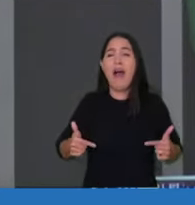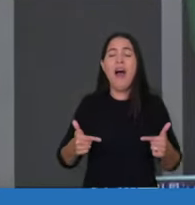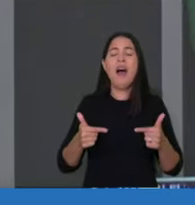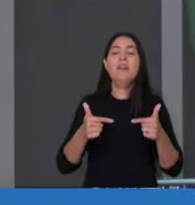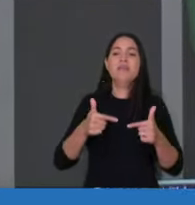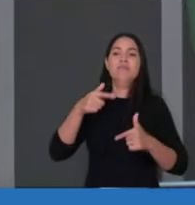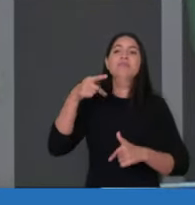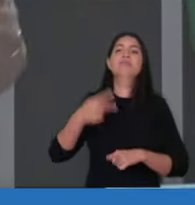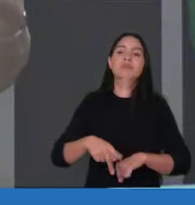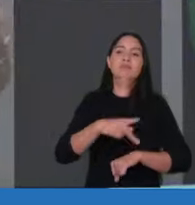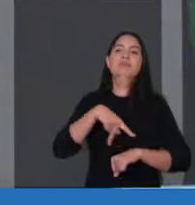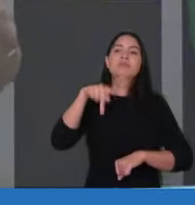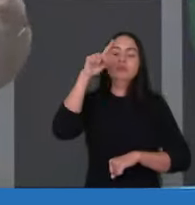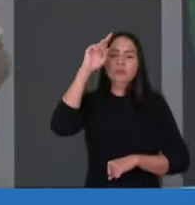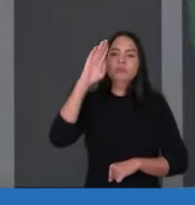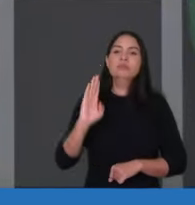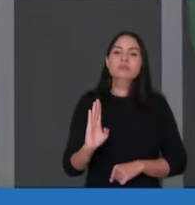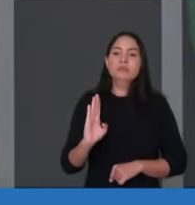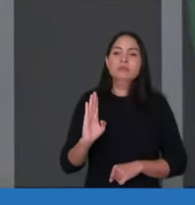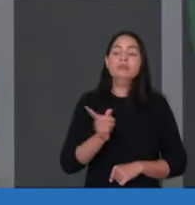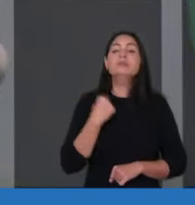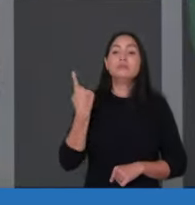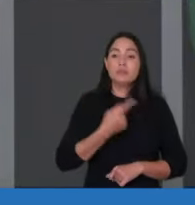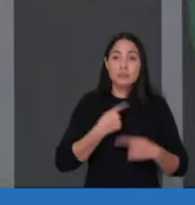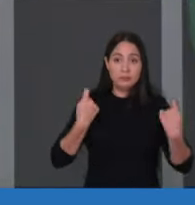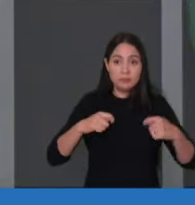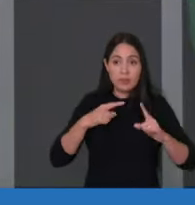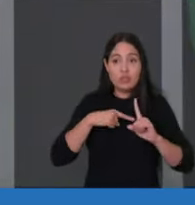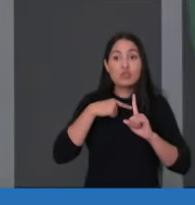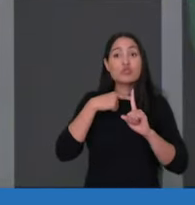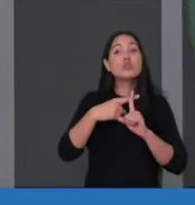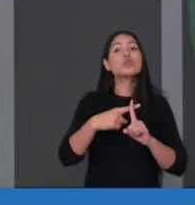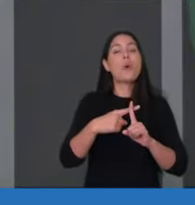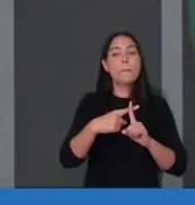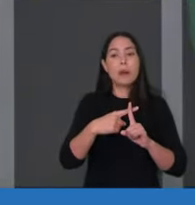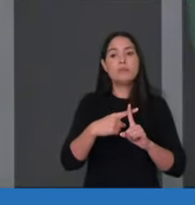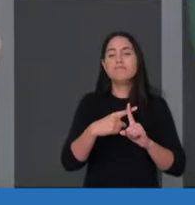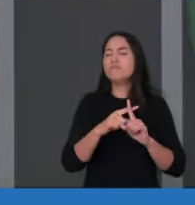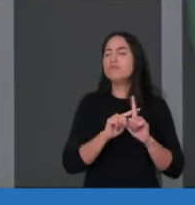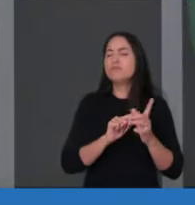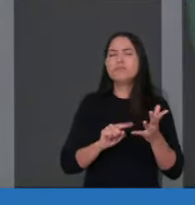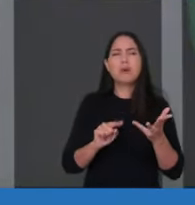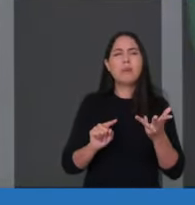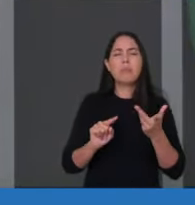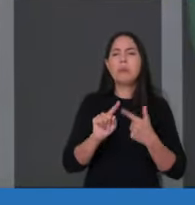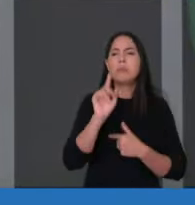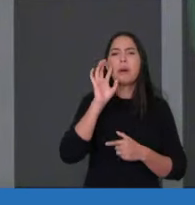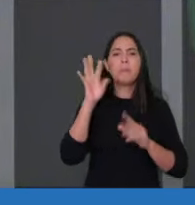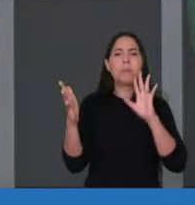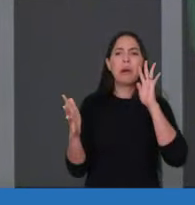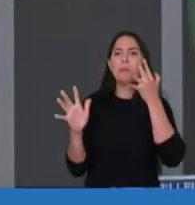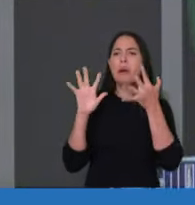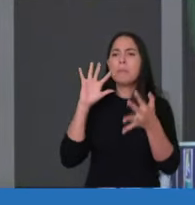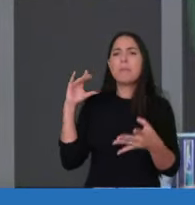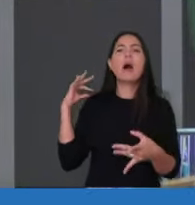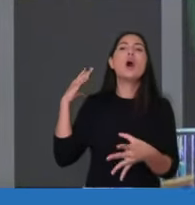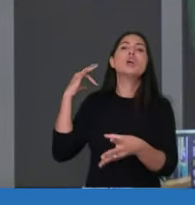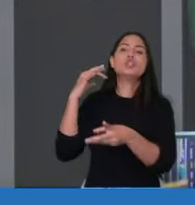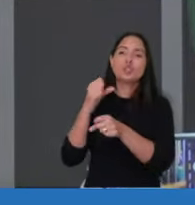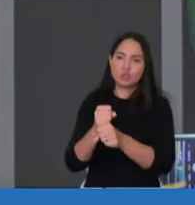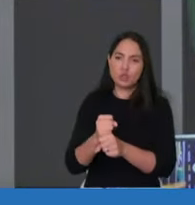país. É preciso somar todos esses fatos, todas essas datas,